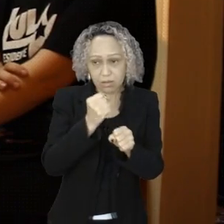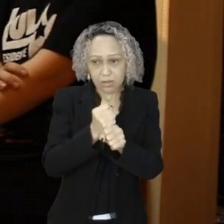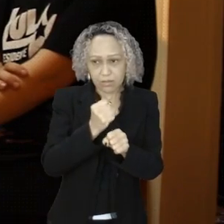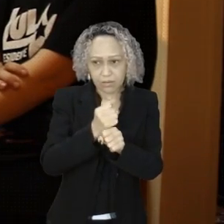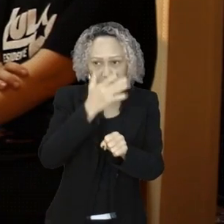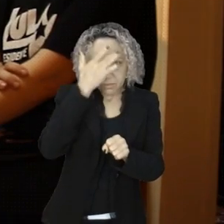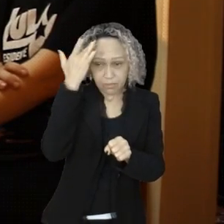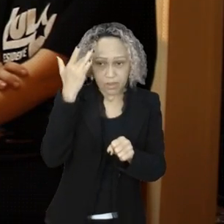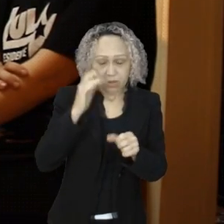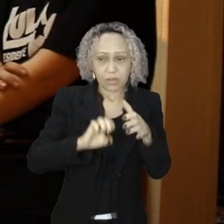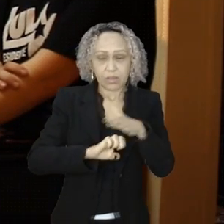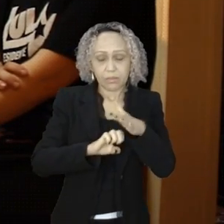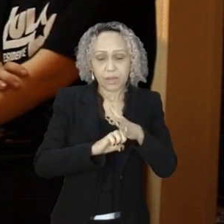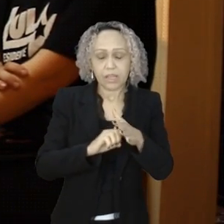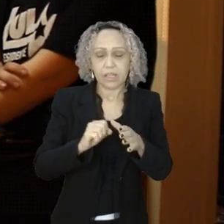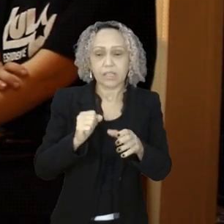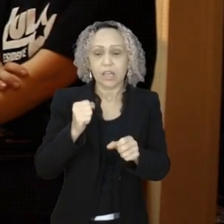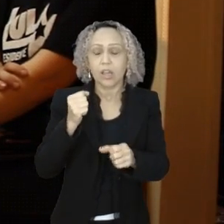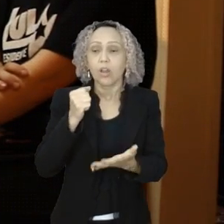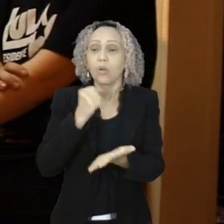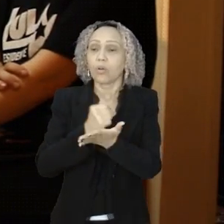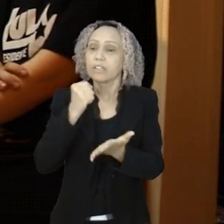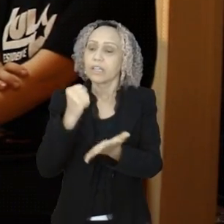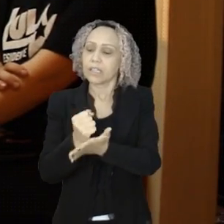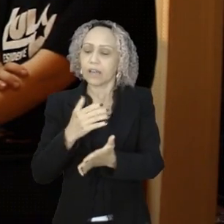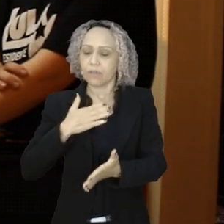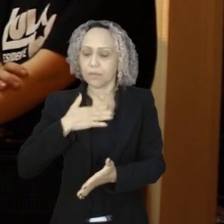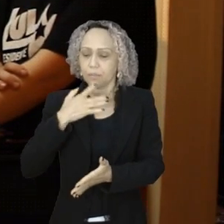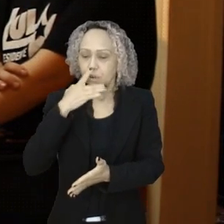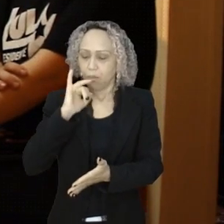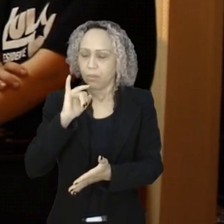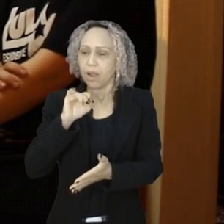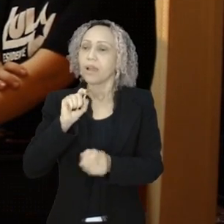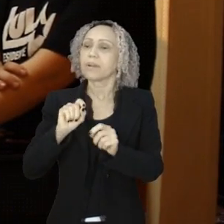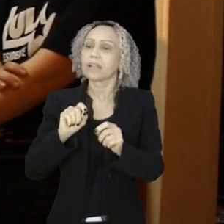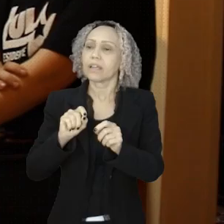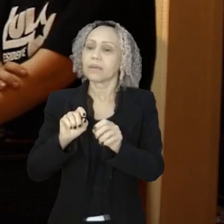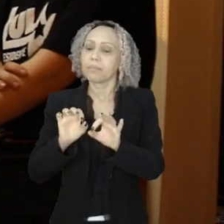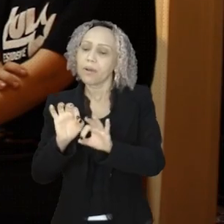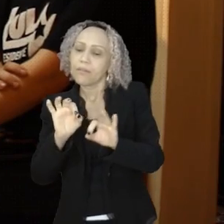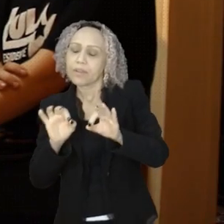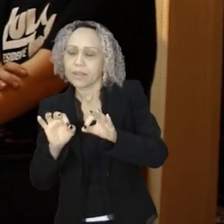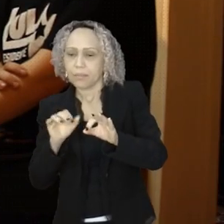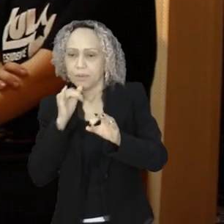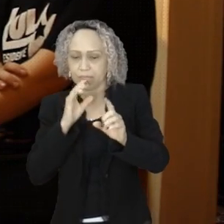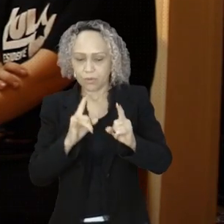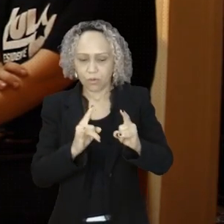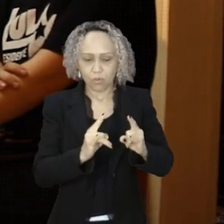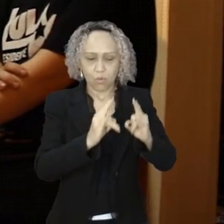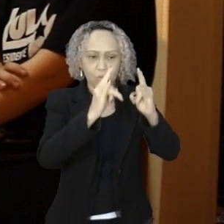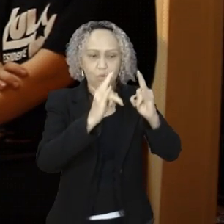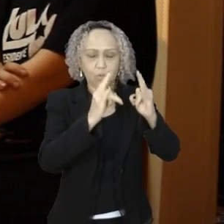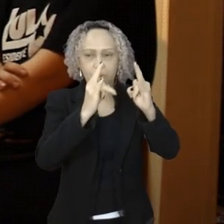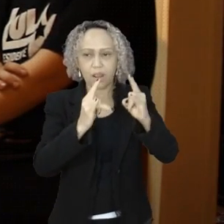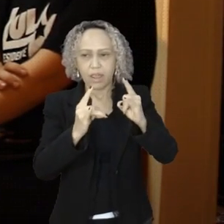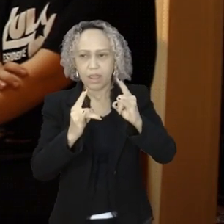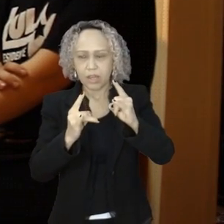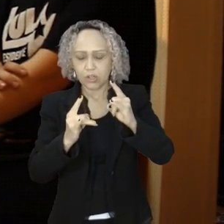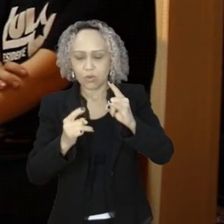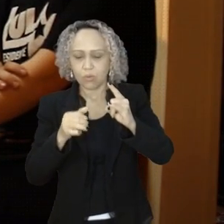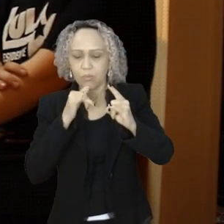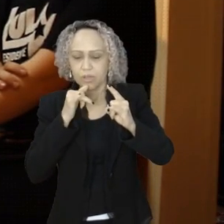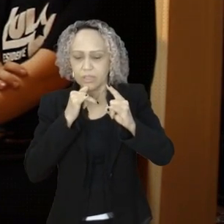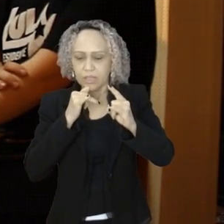parte de madeira, o assoalho, o forro,